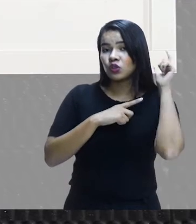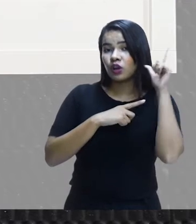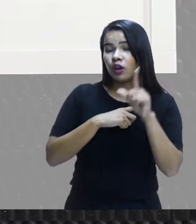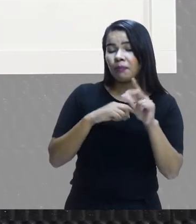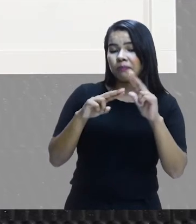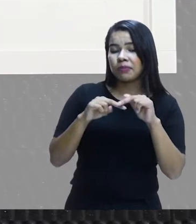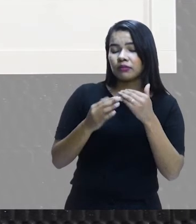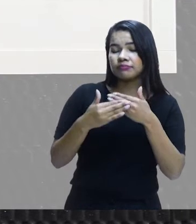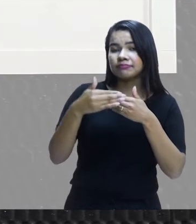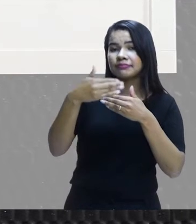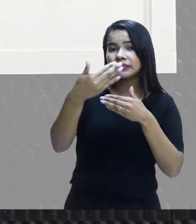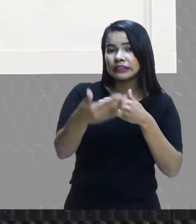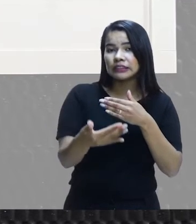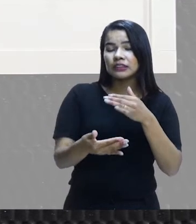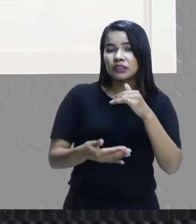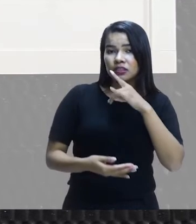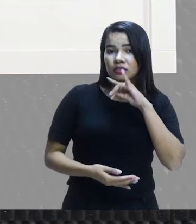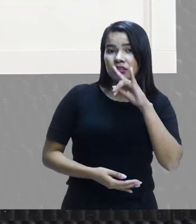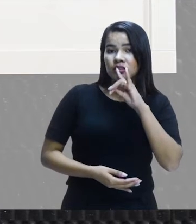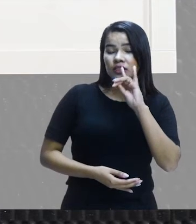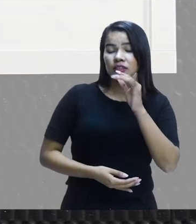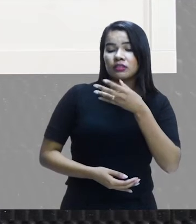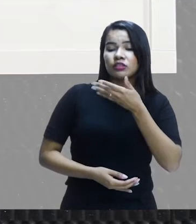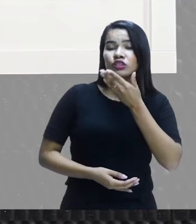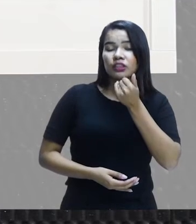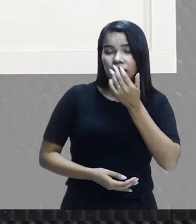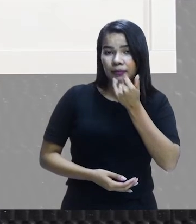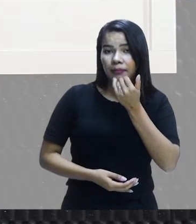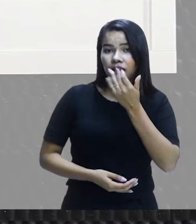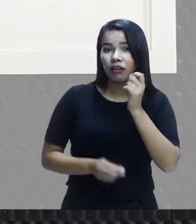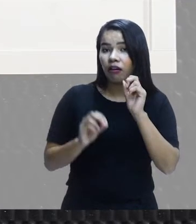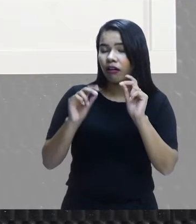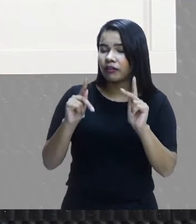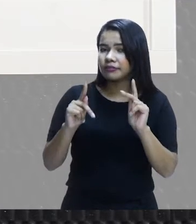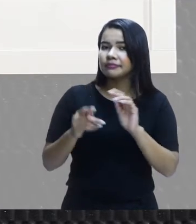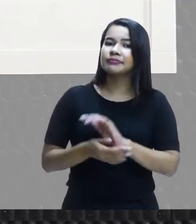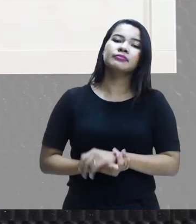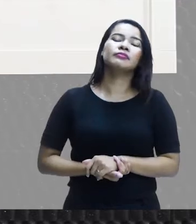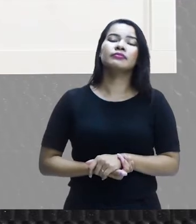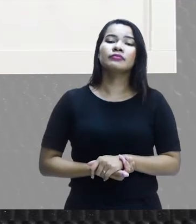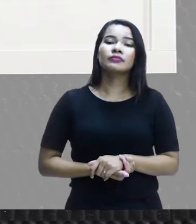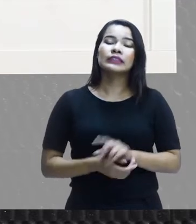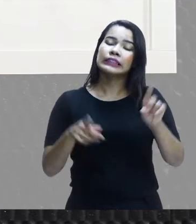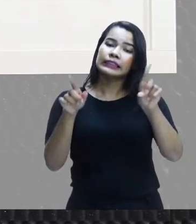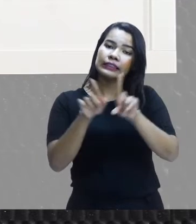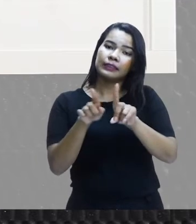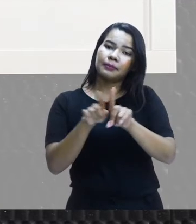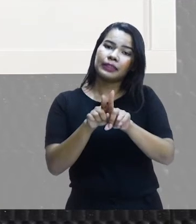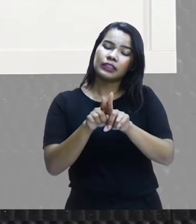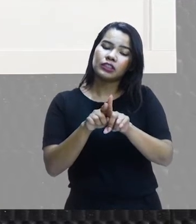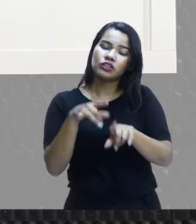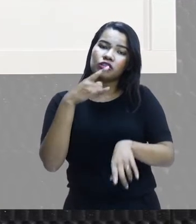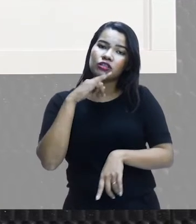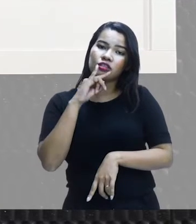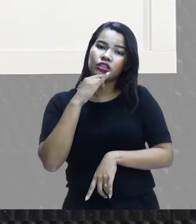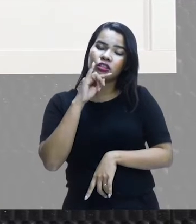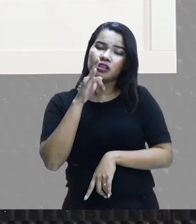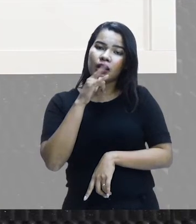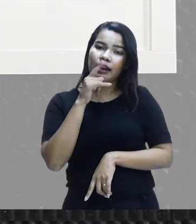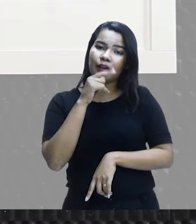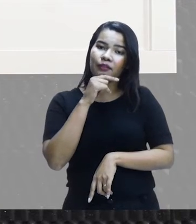onde, professor? Também da ingestão de alimentos, tá, ok? Da ingestão de alimentos e também de água, tá,